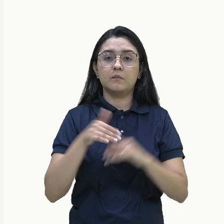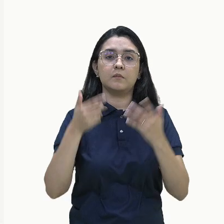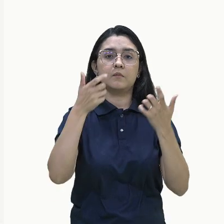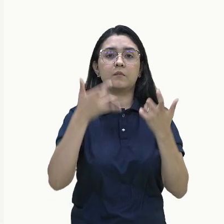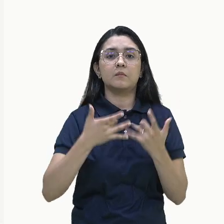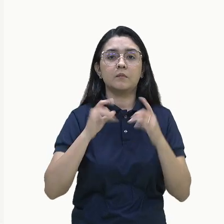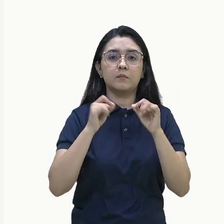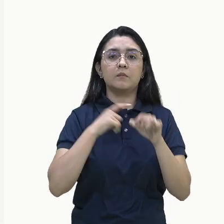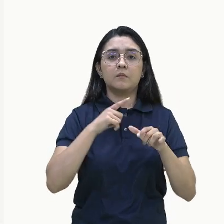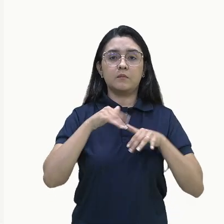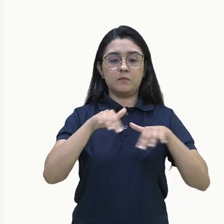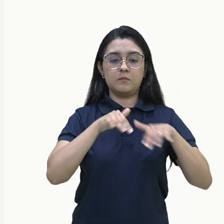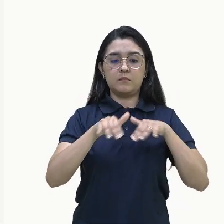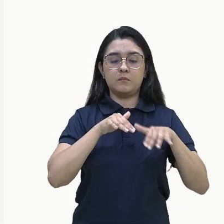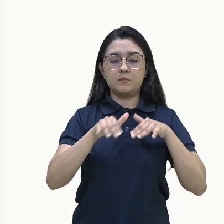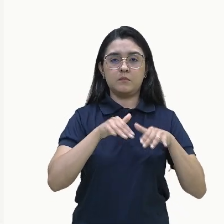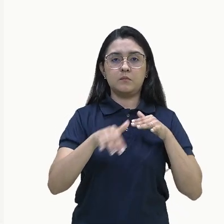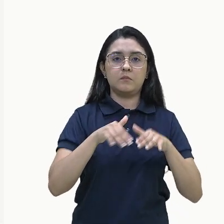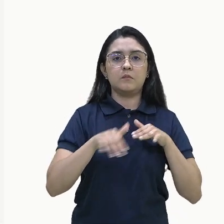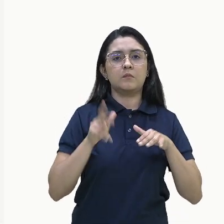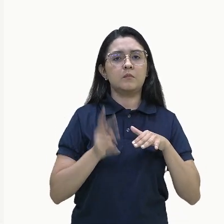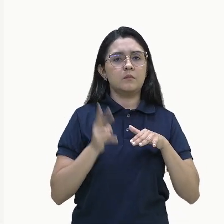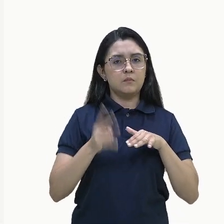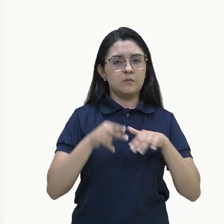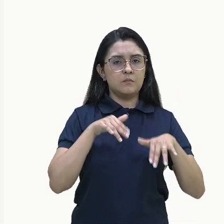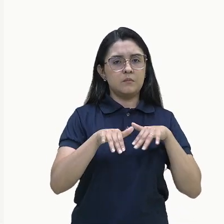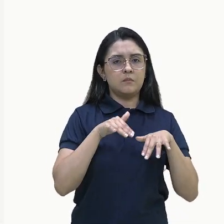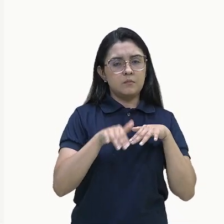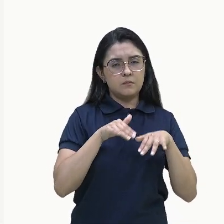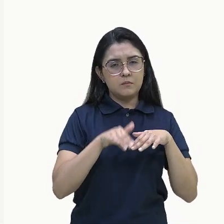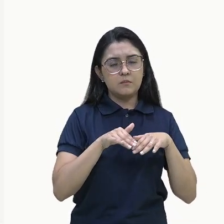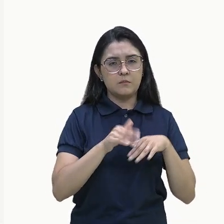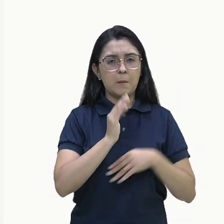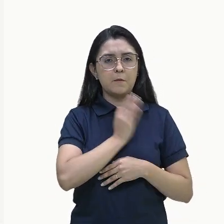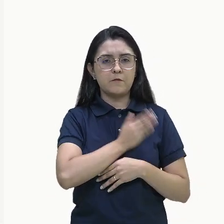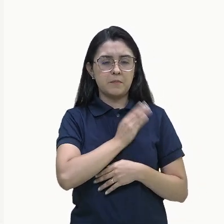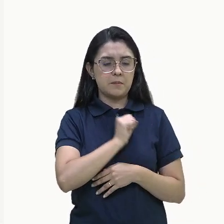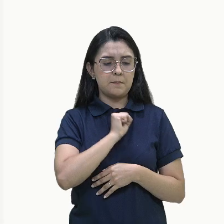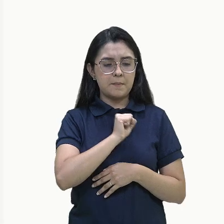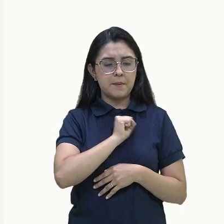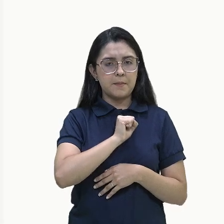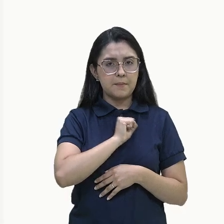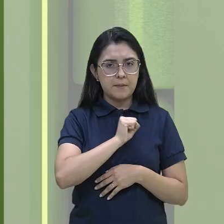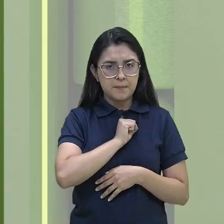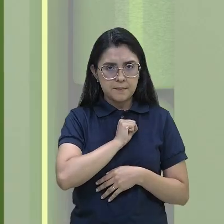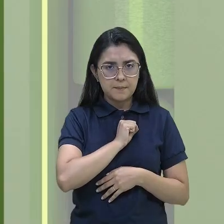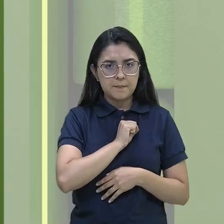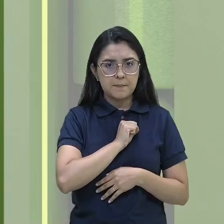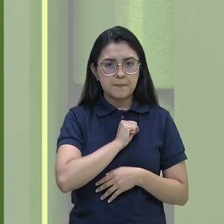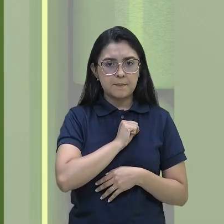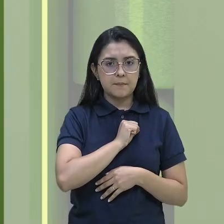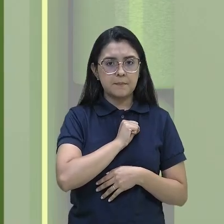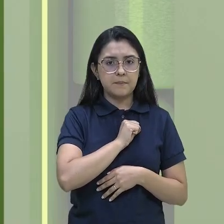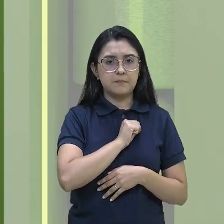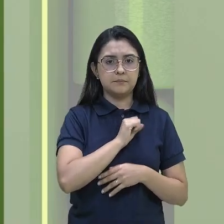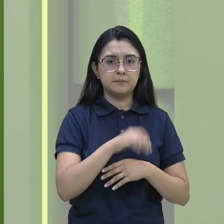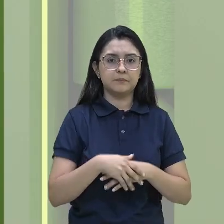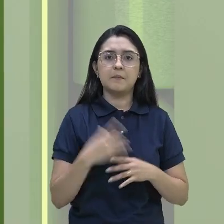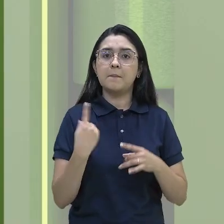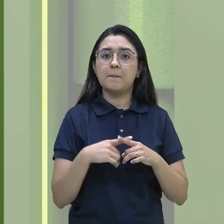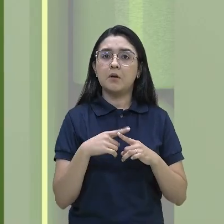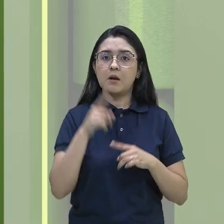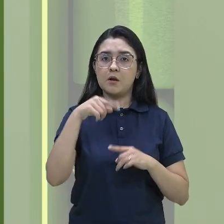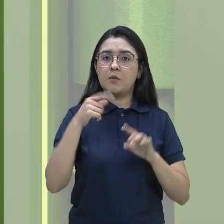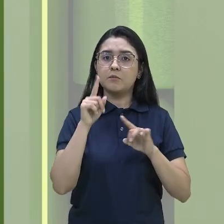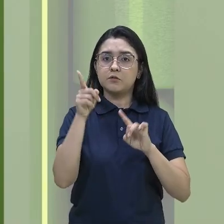tem movimentos repetitivos, né, de sístole e diástole, porque essa é